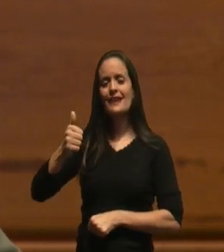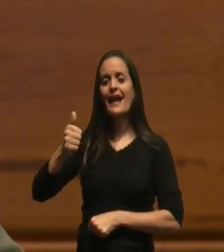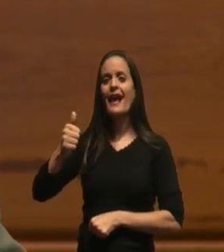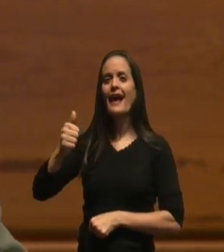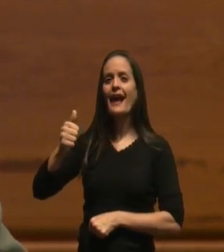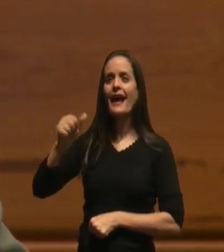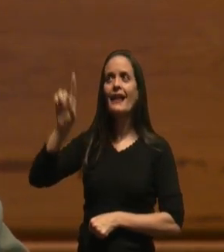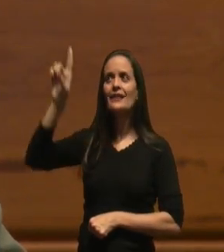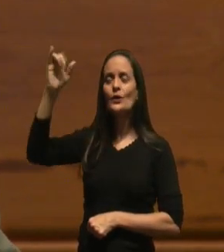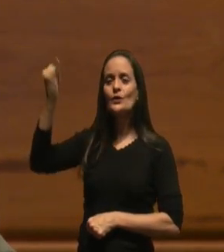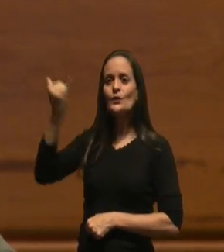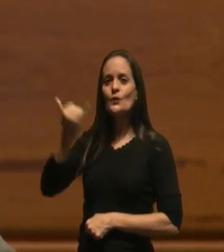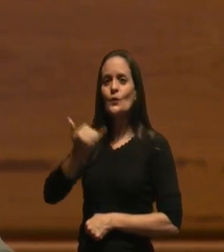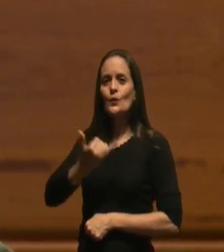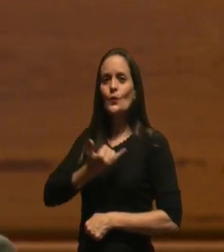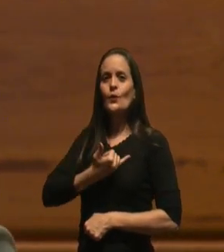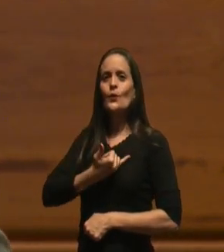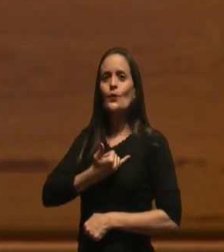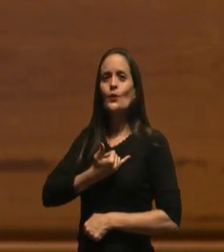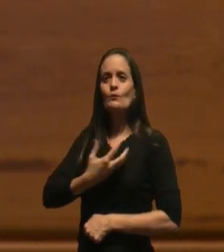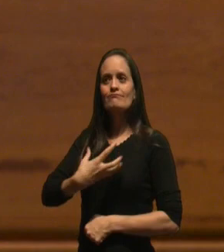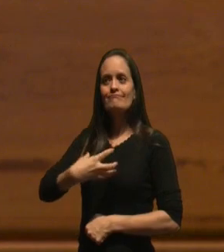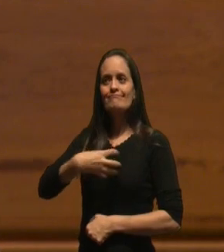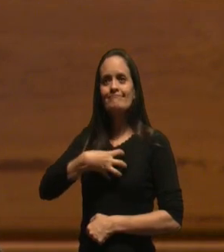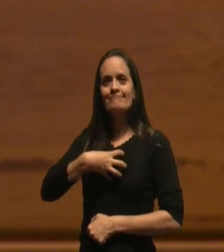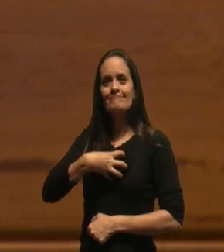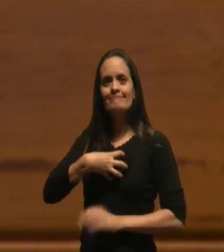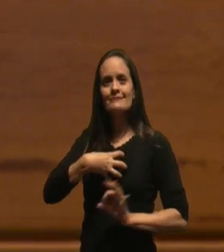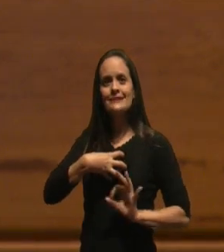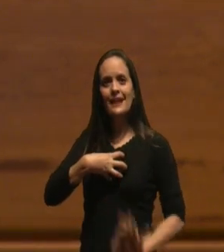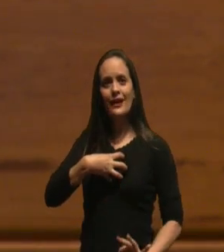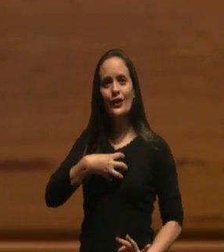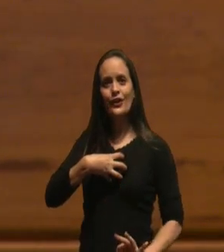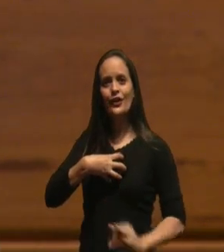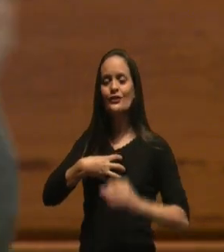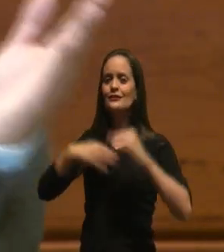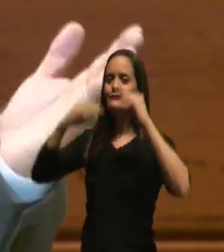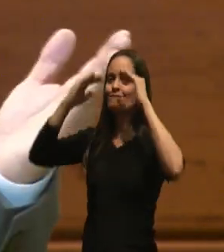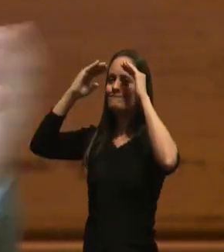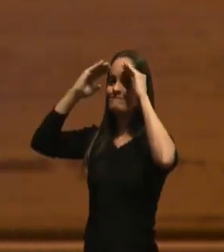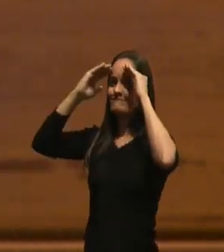voz do Senhor, obedecer ao Senhor, porque a vontade dEle para mim,